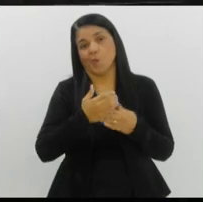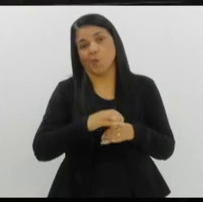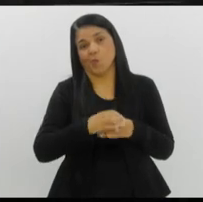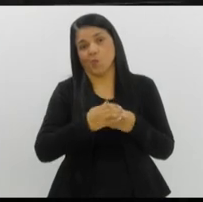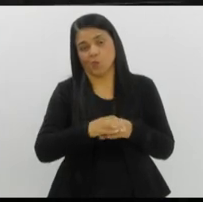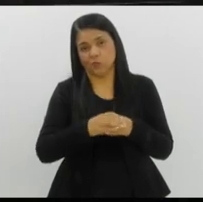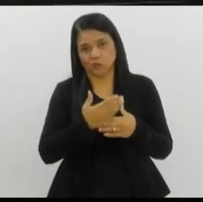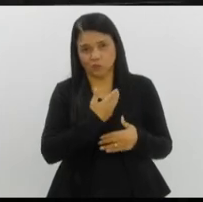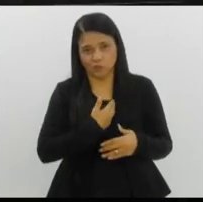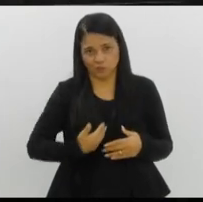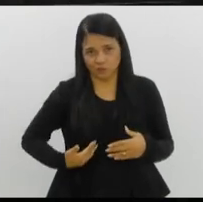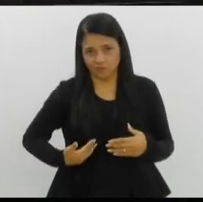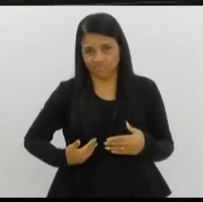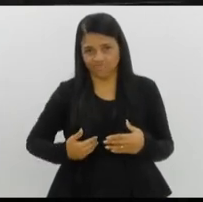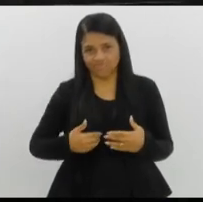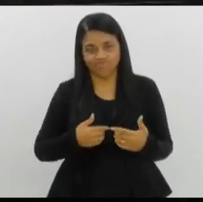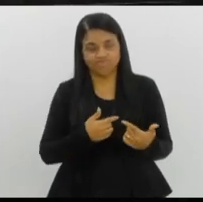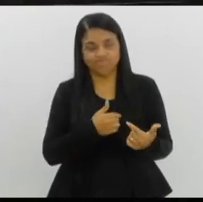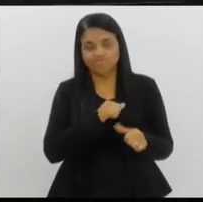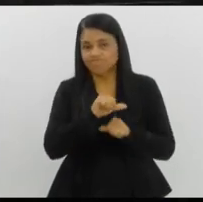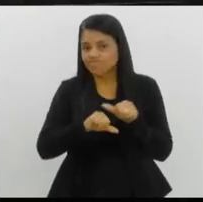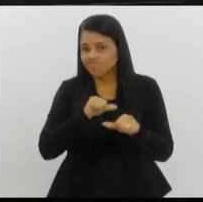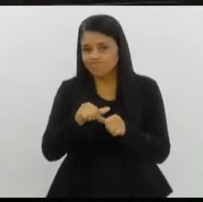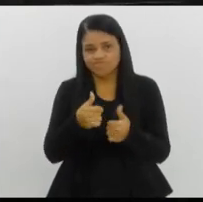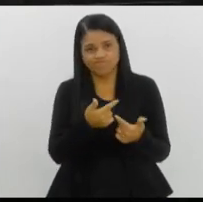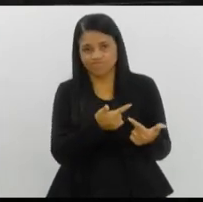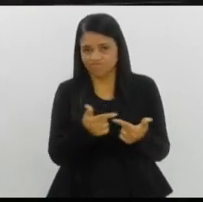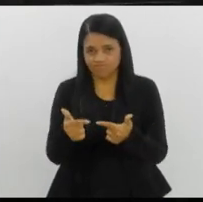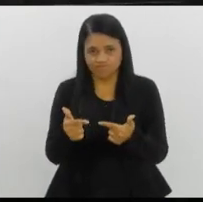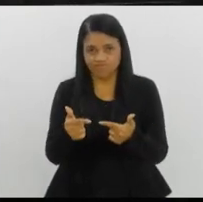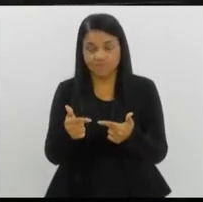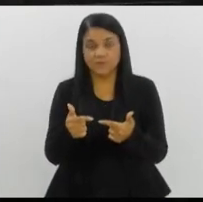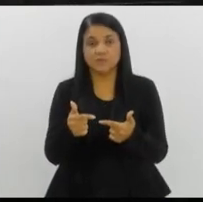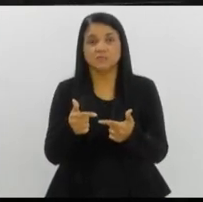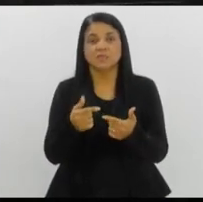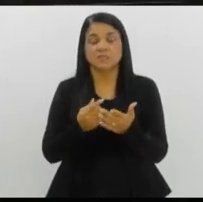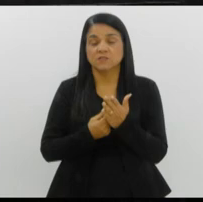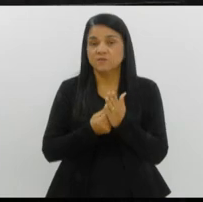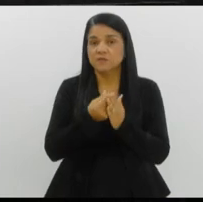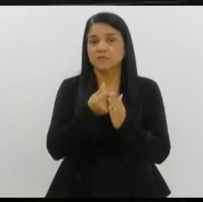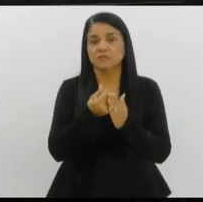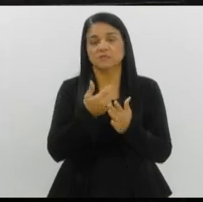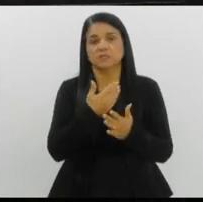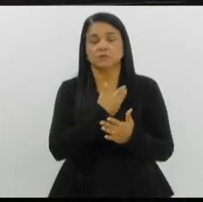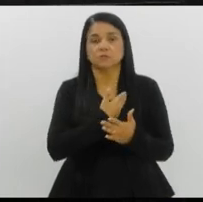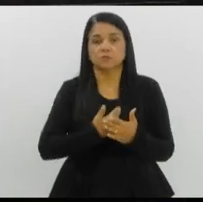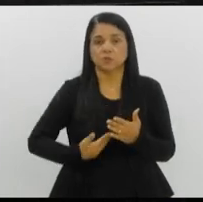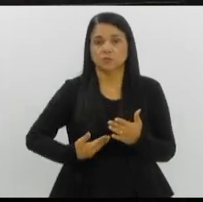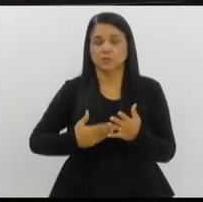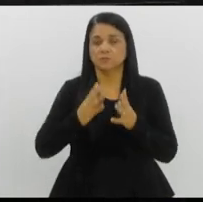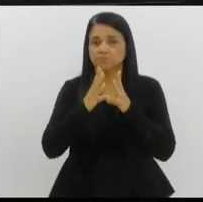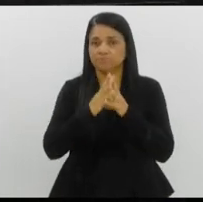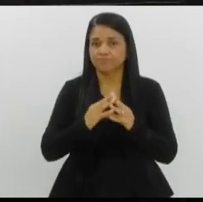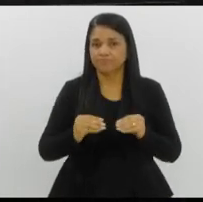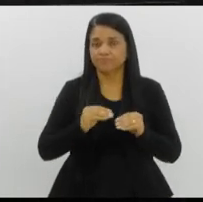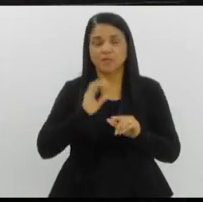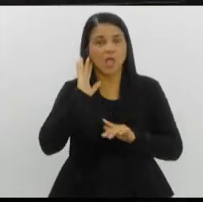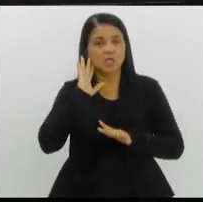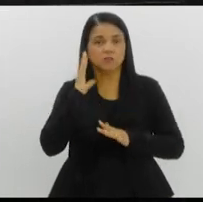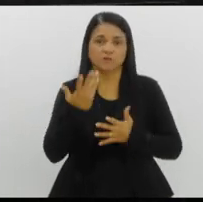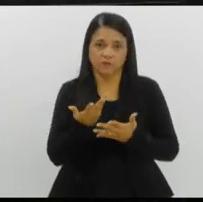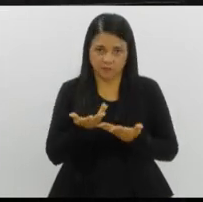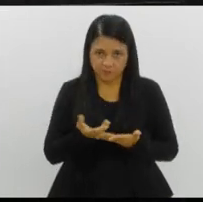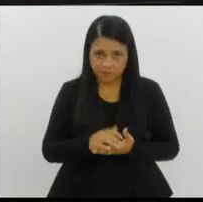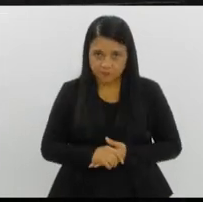não será mudado sem que as finanças públicas sejam saneadas. Como é que nós